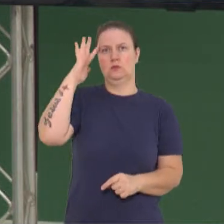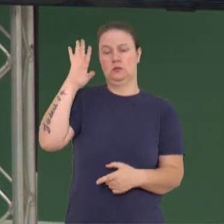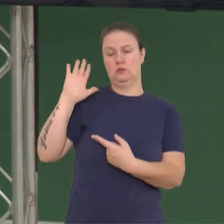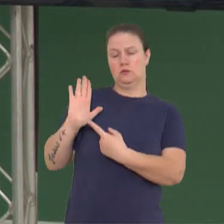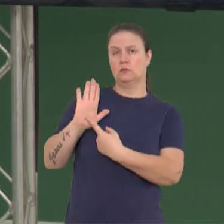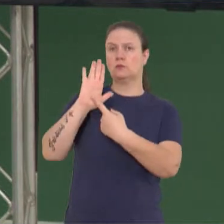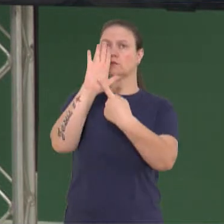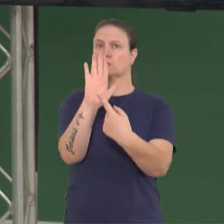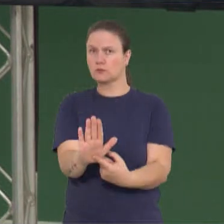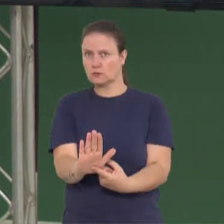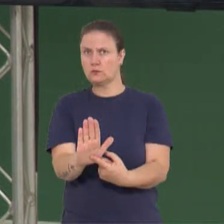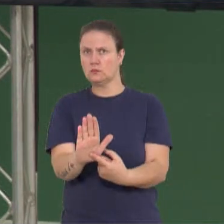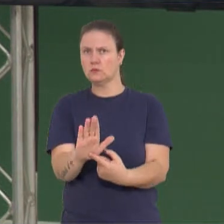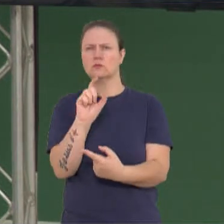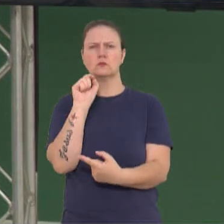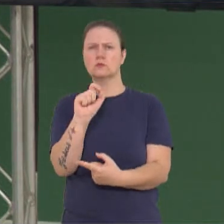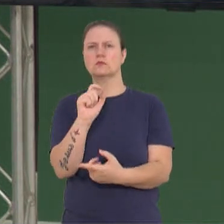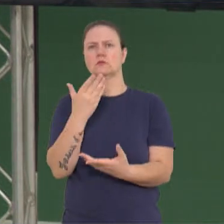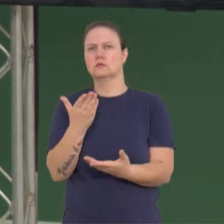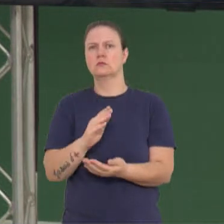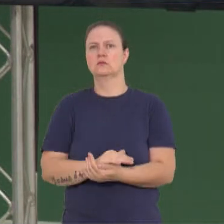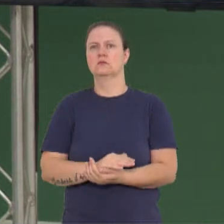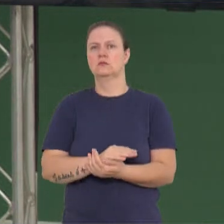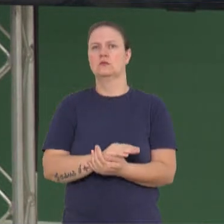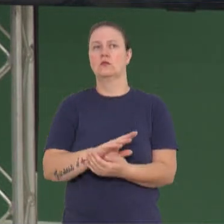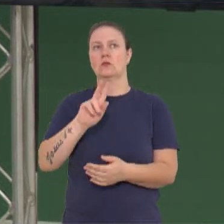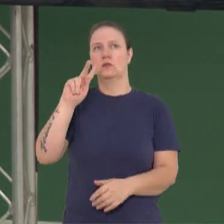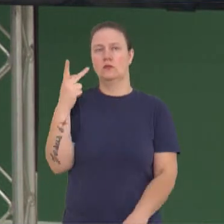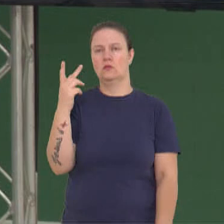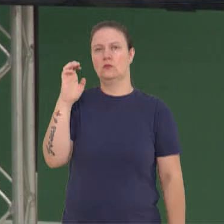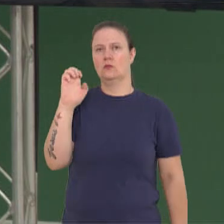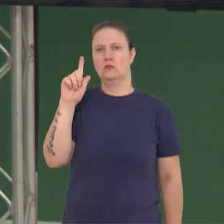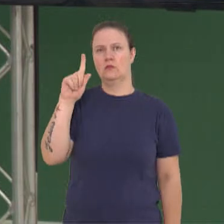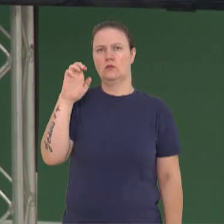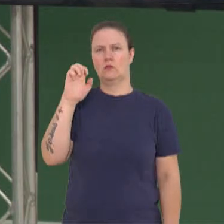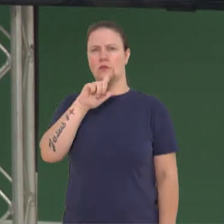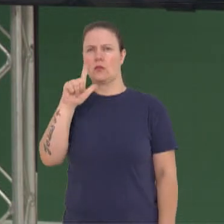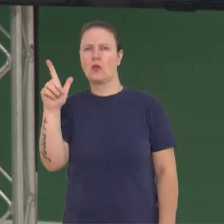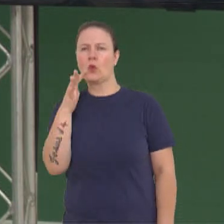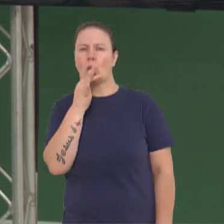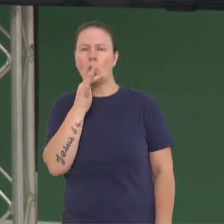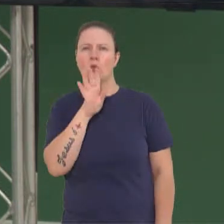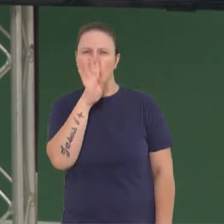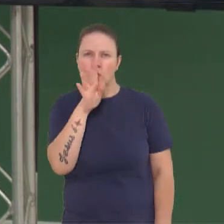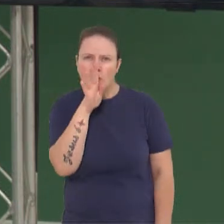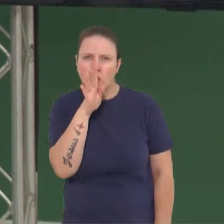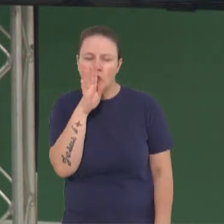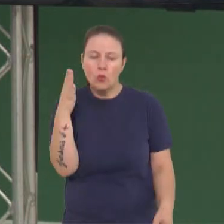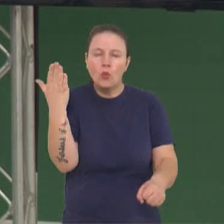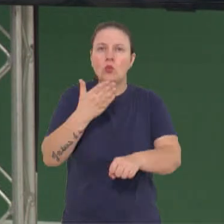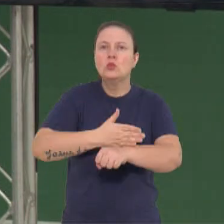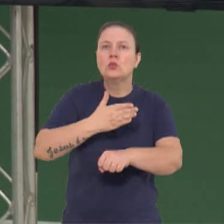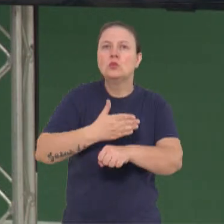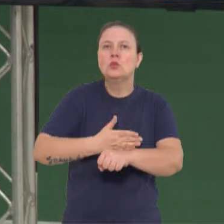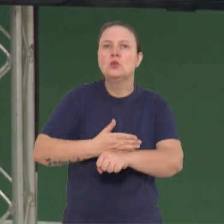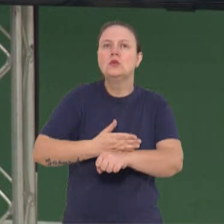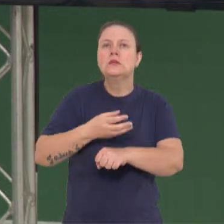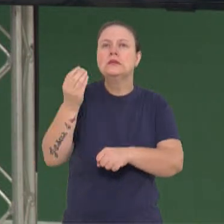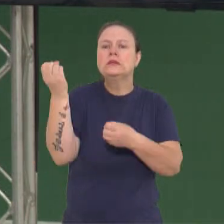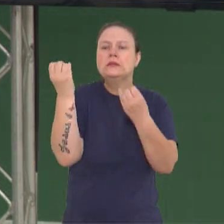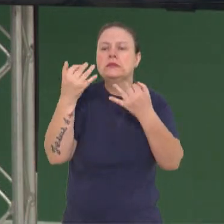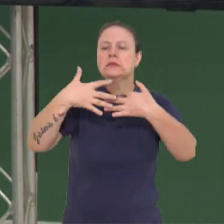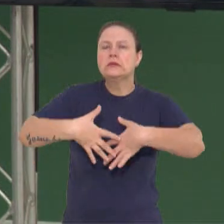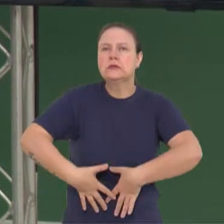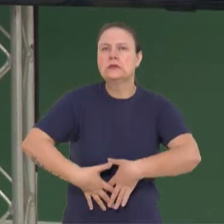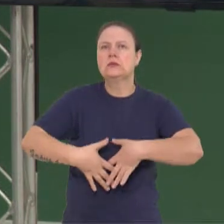Mostrar que o Hegel, na sua crítica moderna ao Heráclito, explica o pensamento de Heráclito